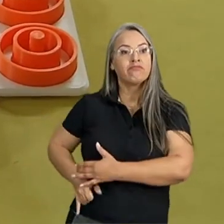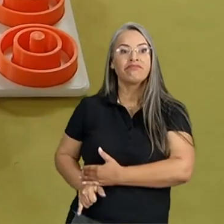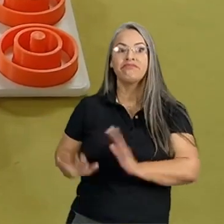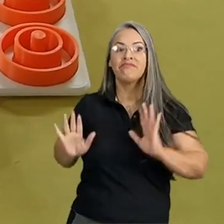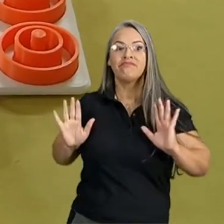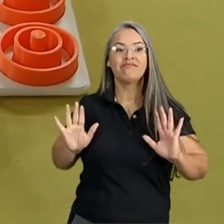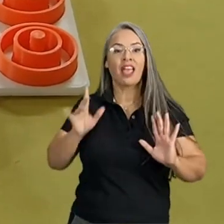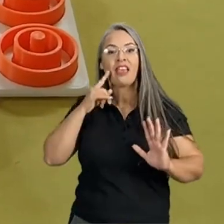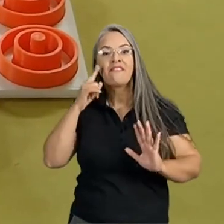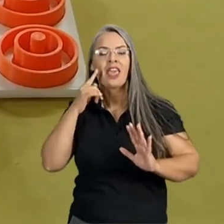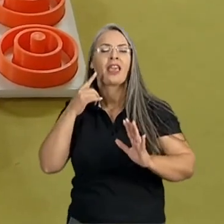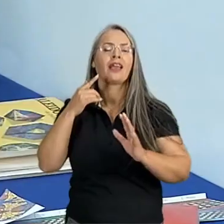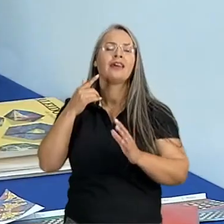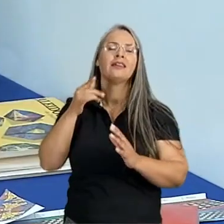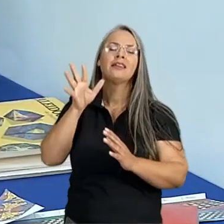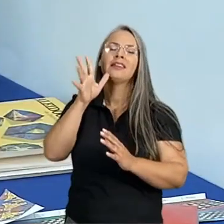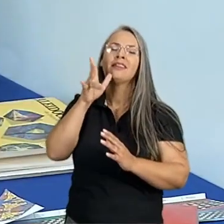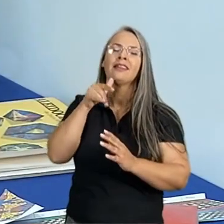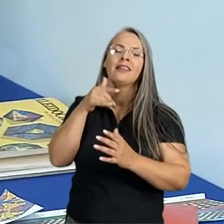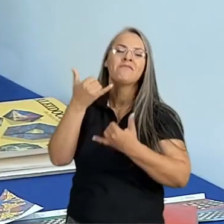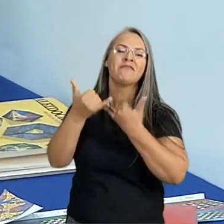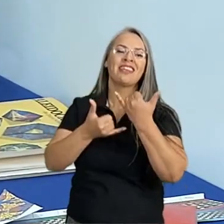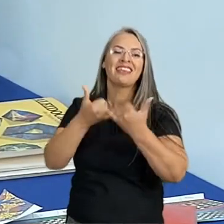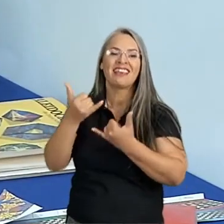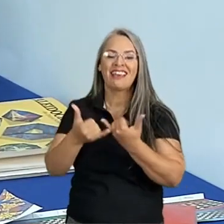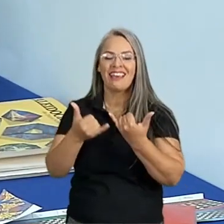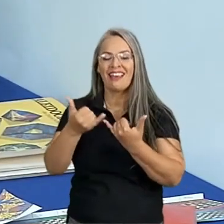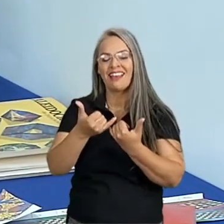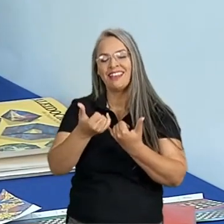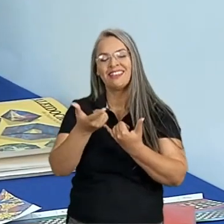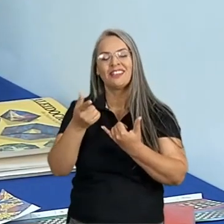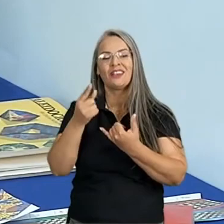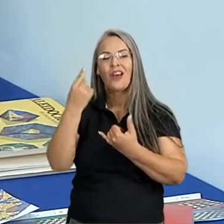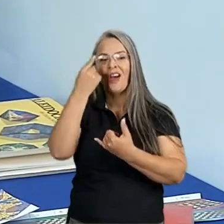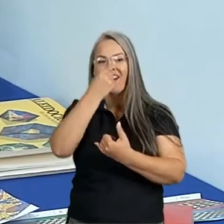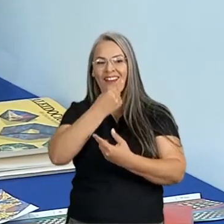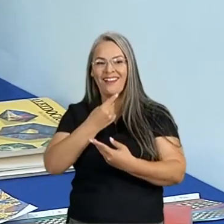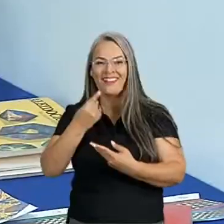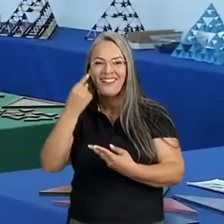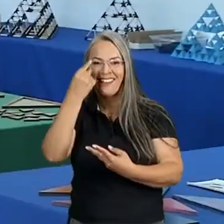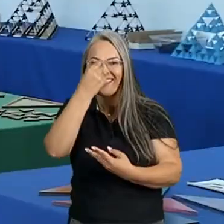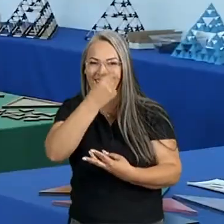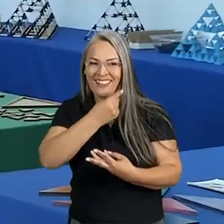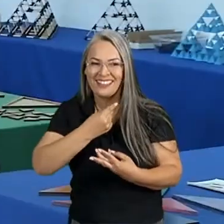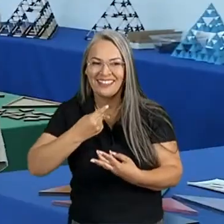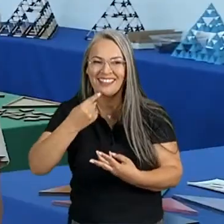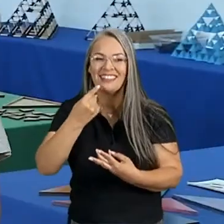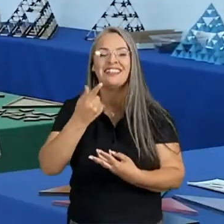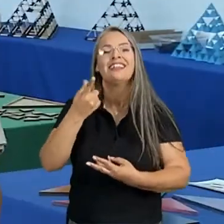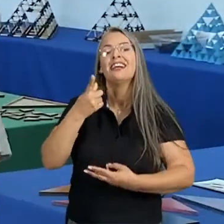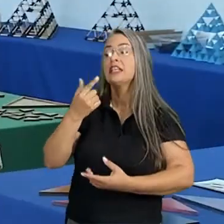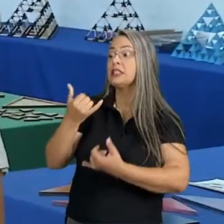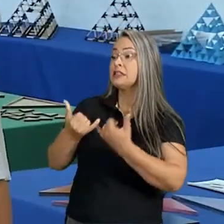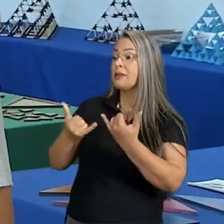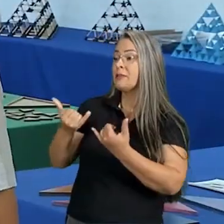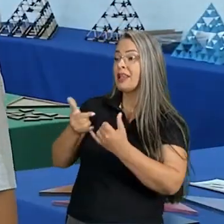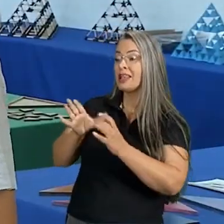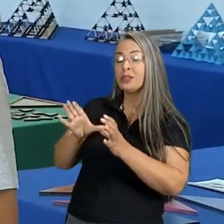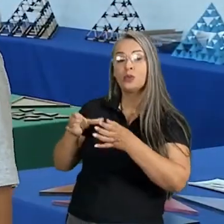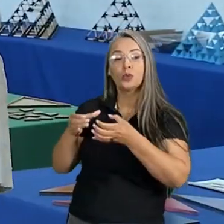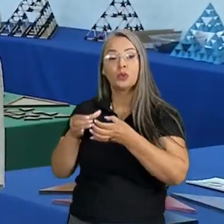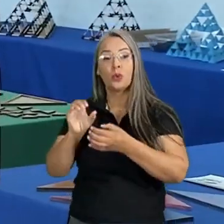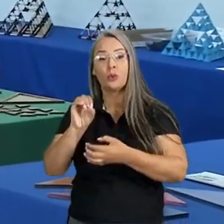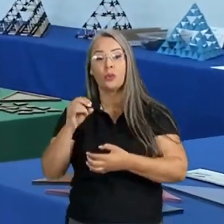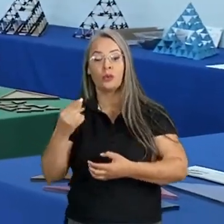20 minutos aí não eu preciso que montar esse aqui eu quero a cabeça não sei como mas e aí fica tendo ou trabalhando em grupo uma coisa muito legal